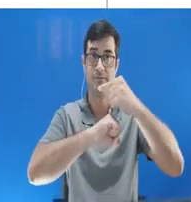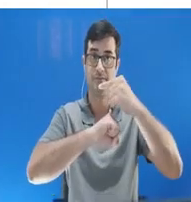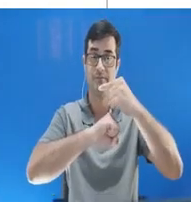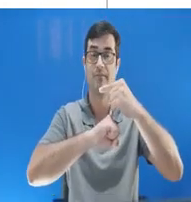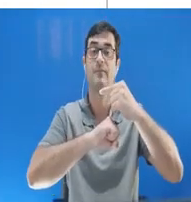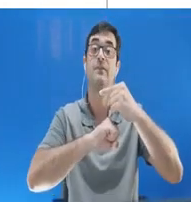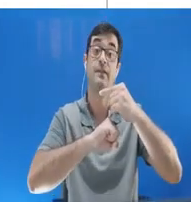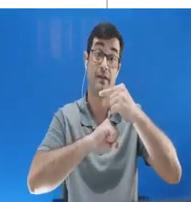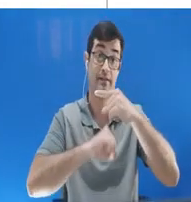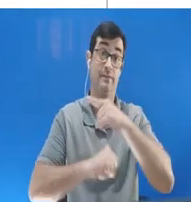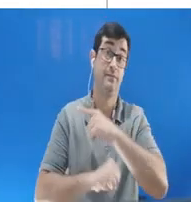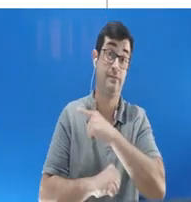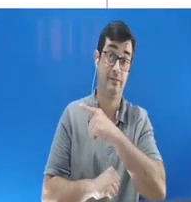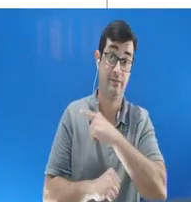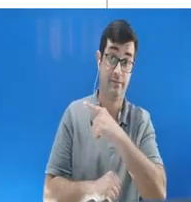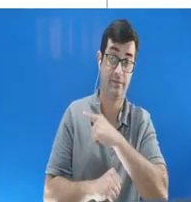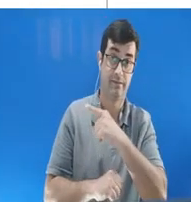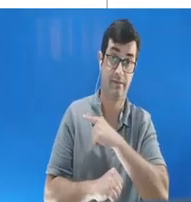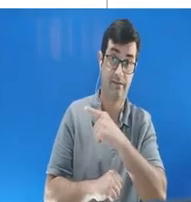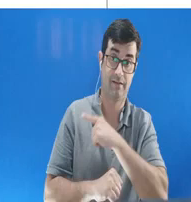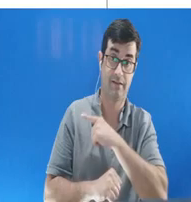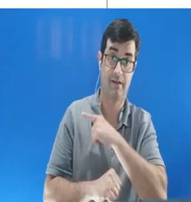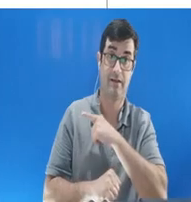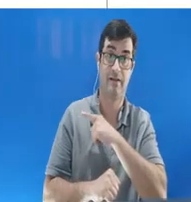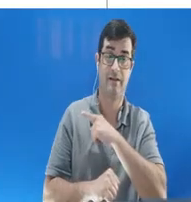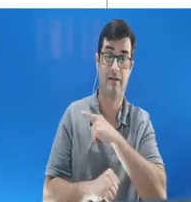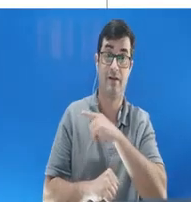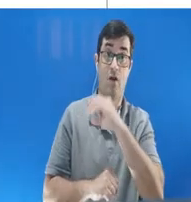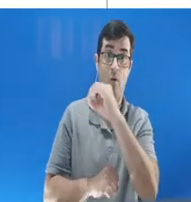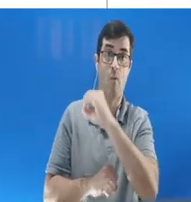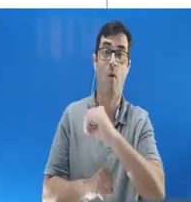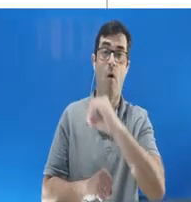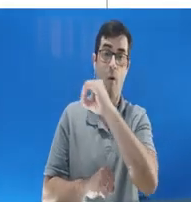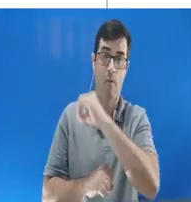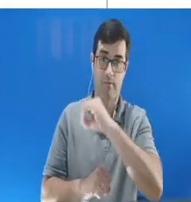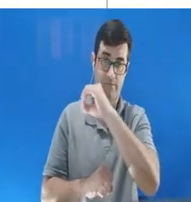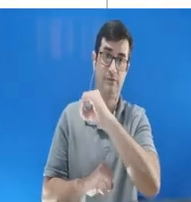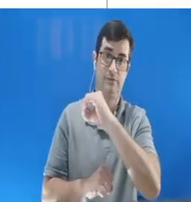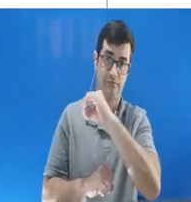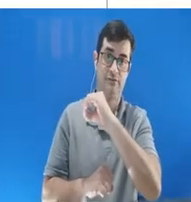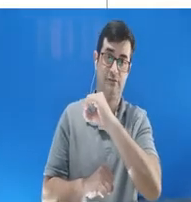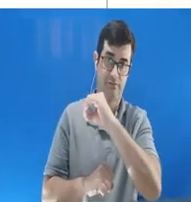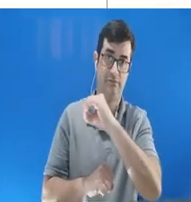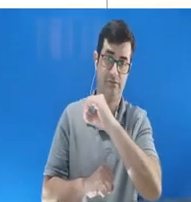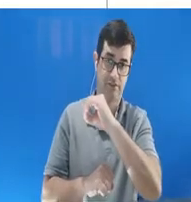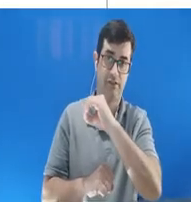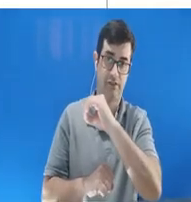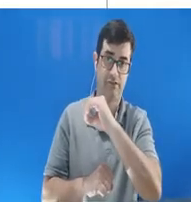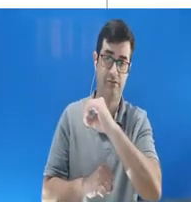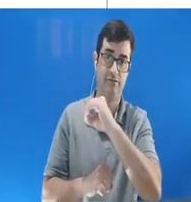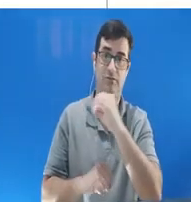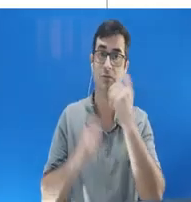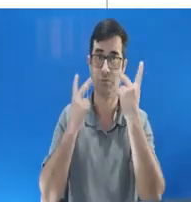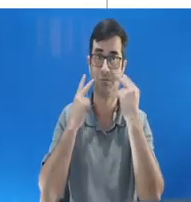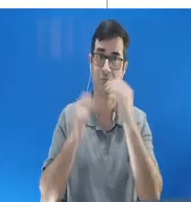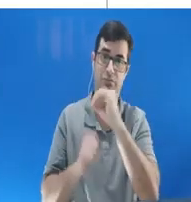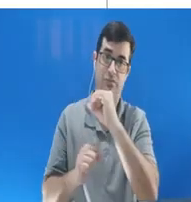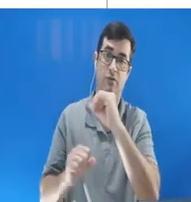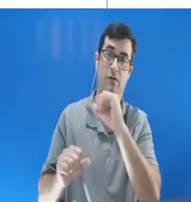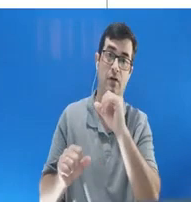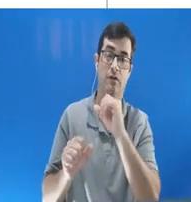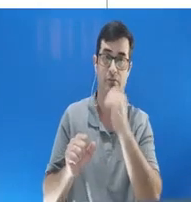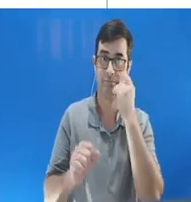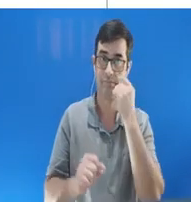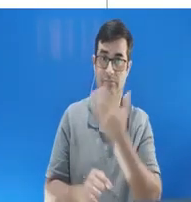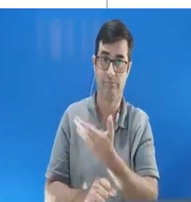negativamente. Então aqui eu tenho o átomo de oxigênio, né, no seu estado fundamental, então 8 prótons no